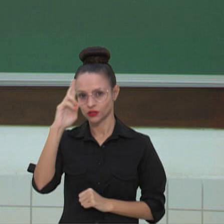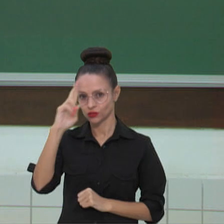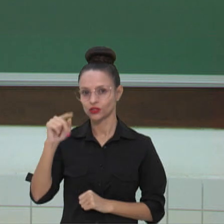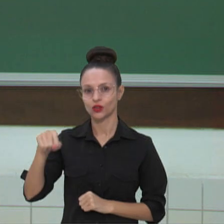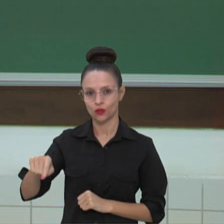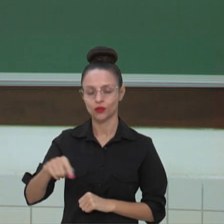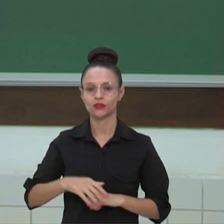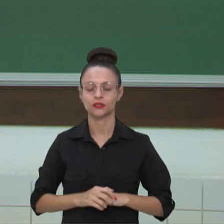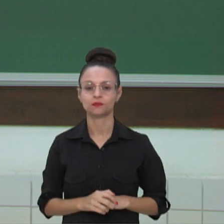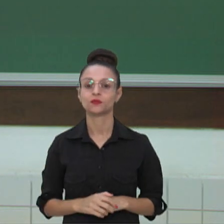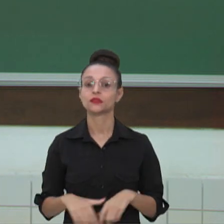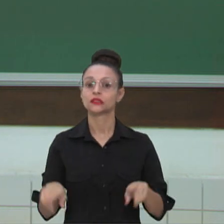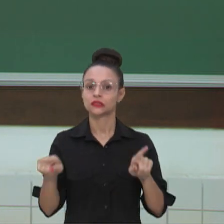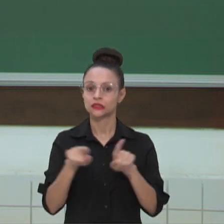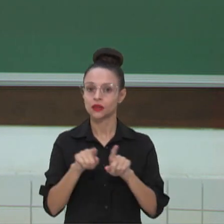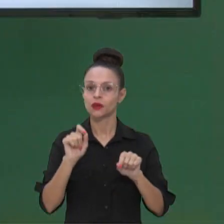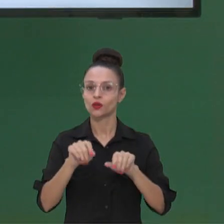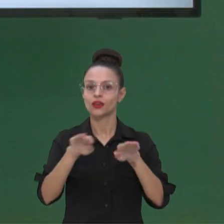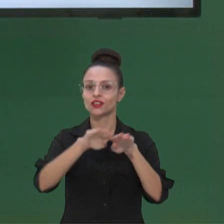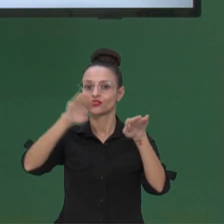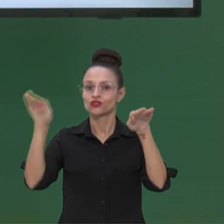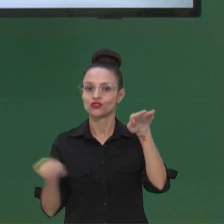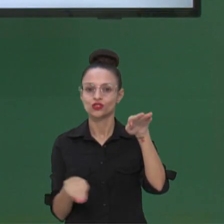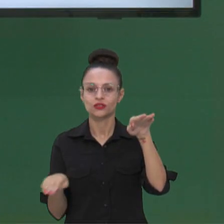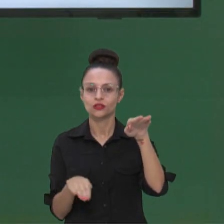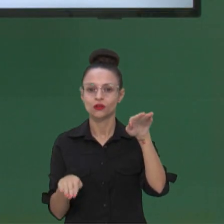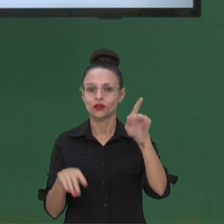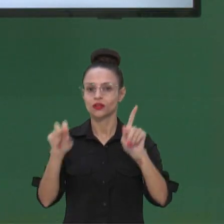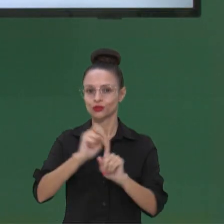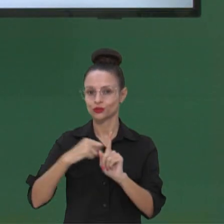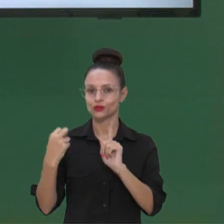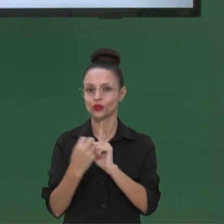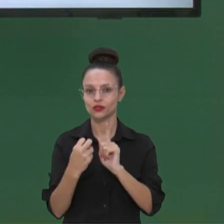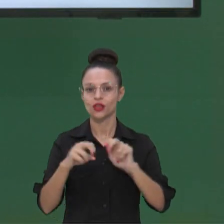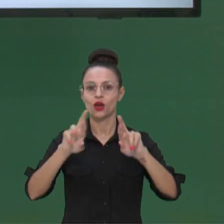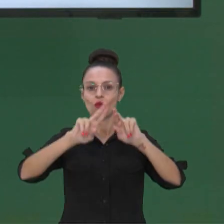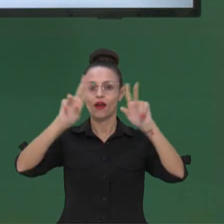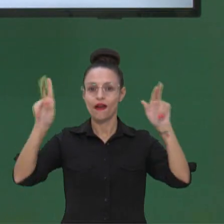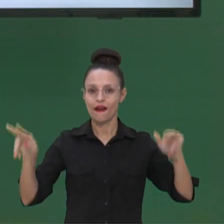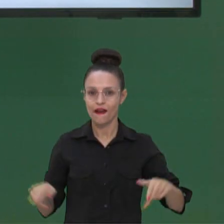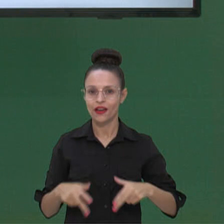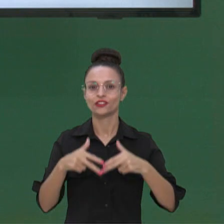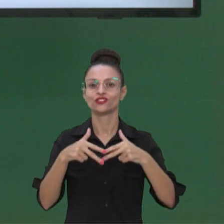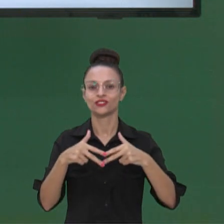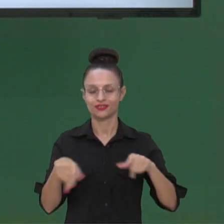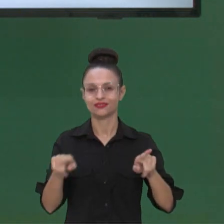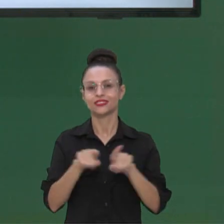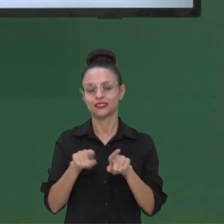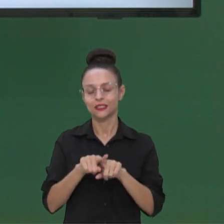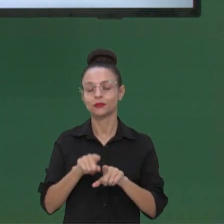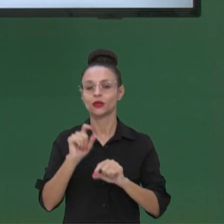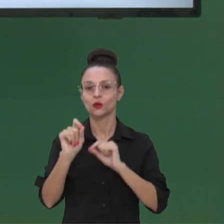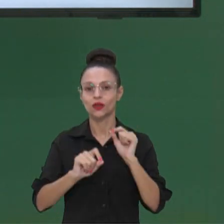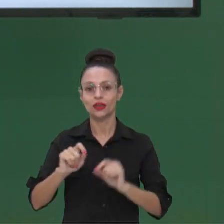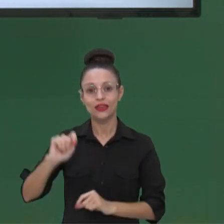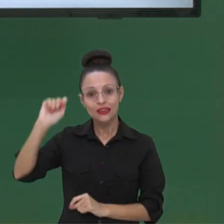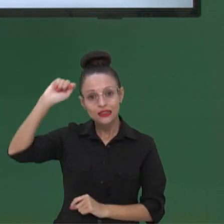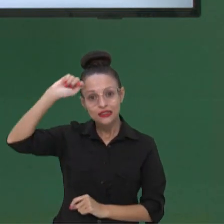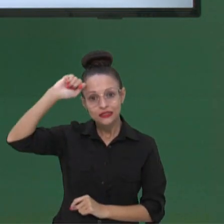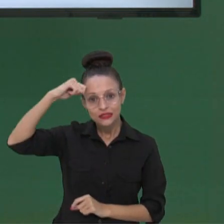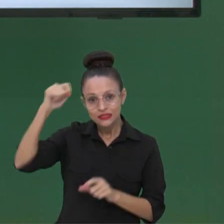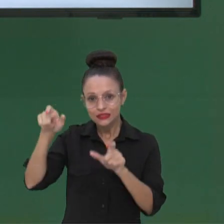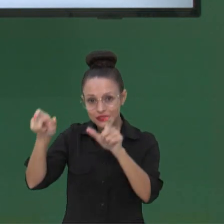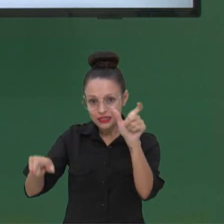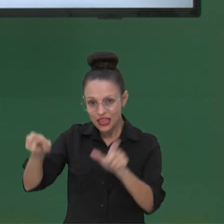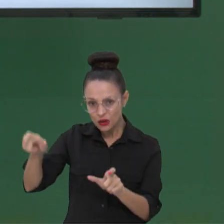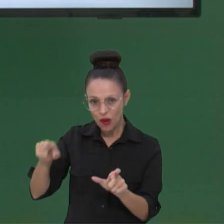terra. Além disso, uma desigualdade social e étnica absurda. Então, os negros não sendo tratados